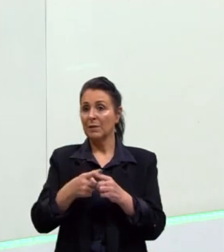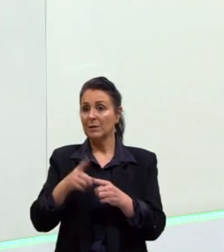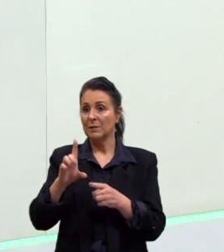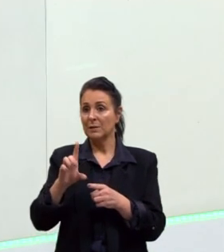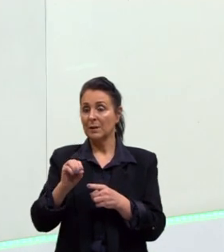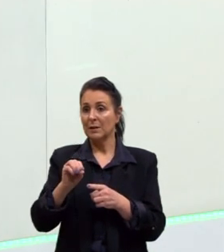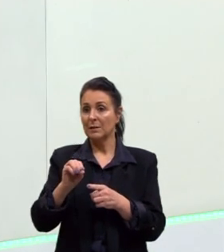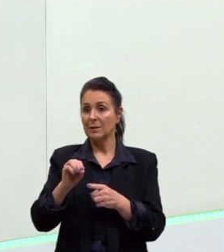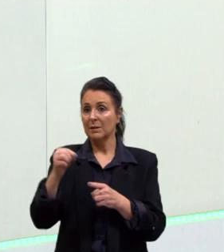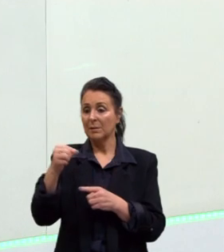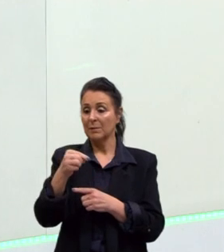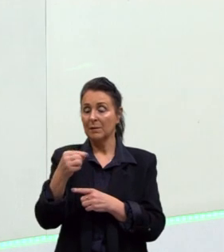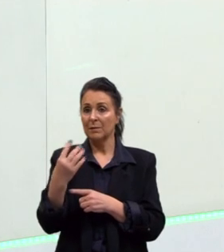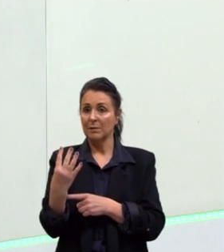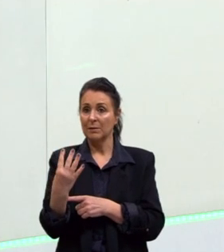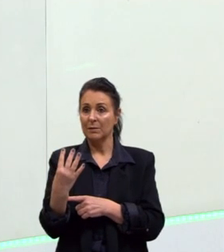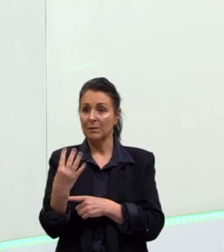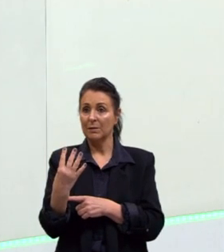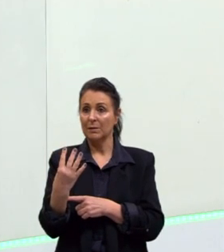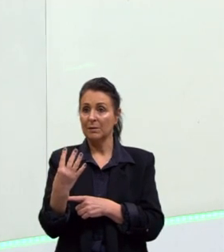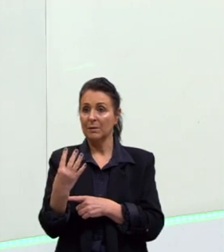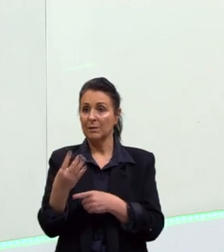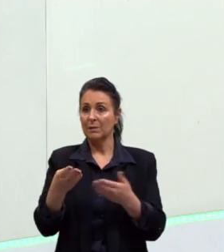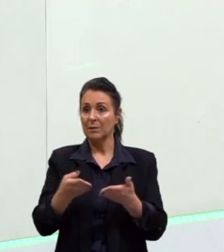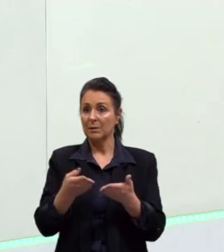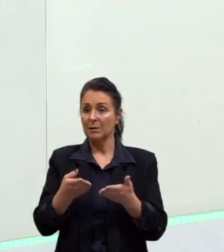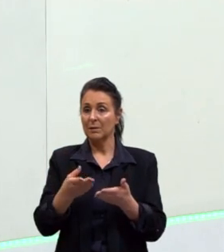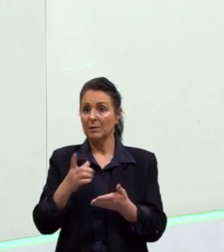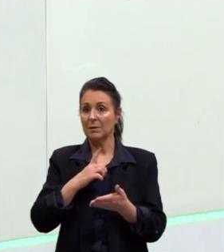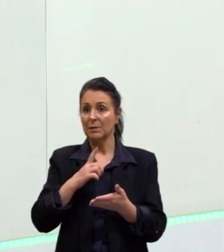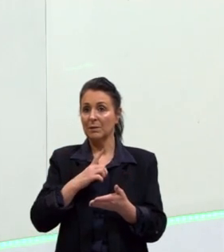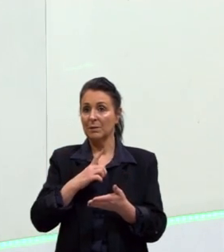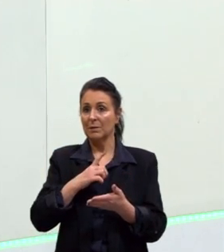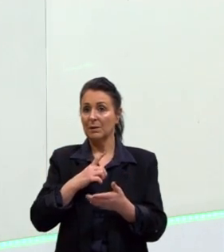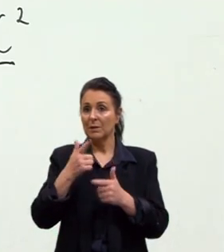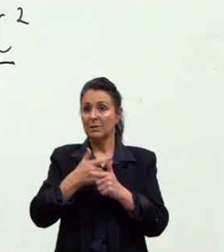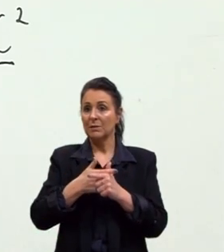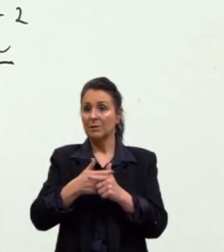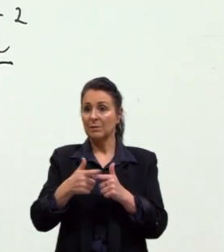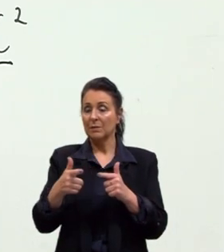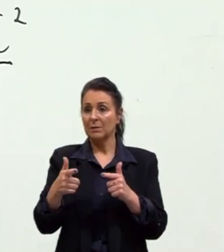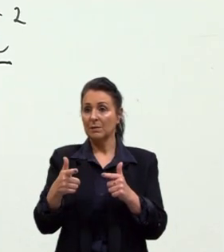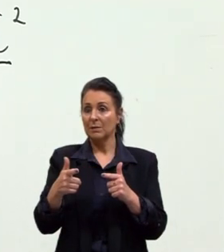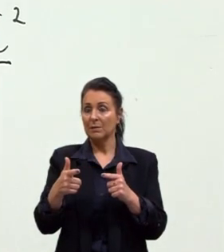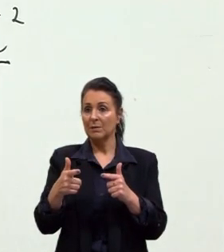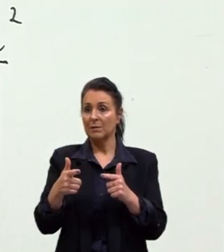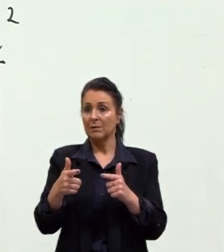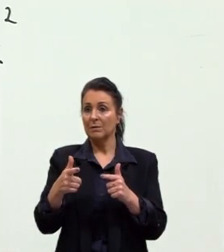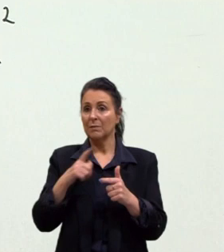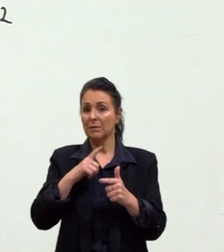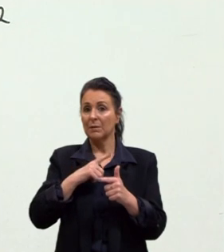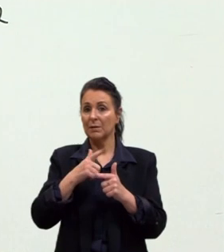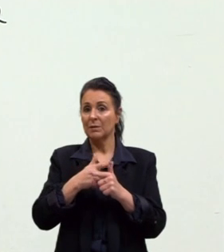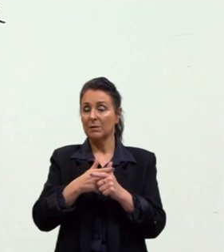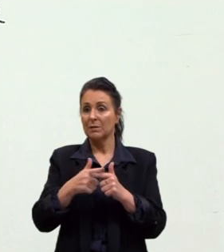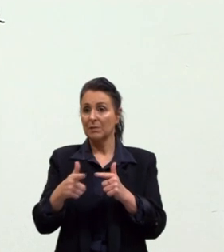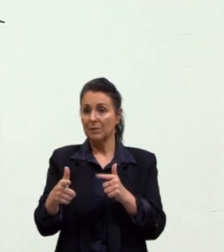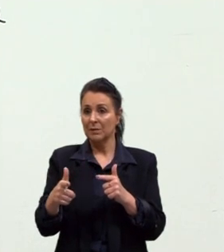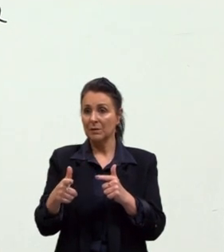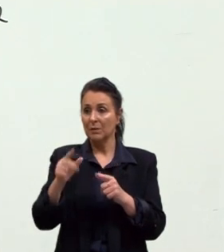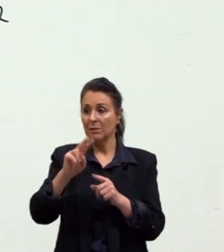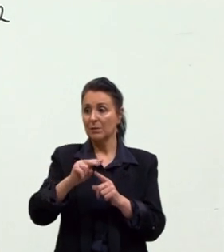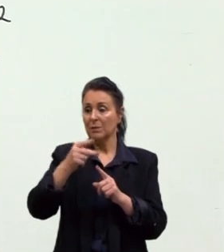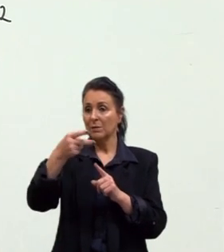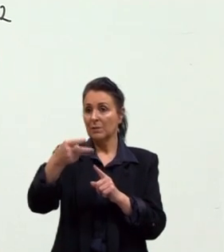10 elevado a menos 4 agora a gente tem a divisão aqui né quando a gente tem a divisão os